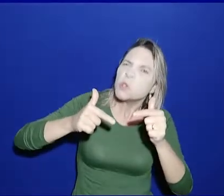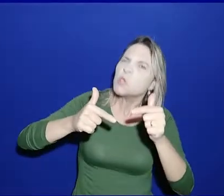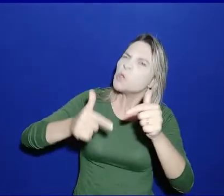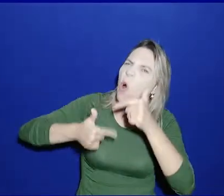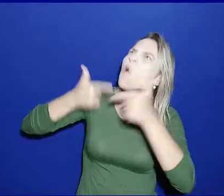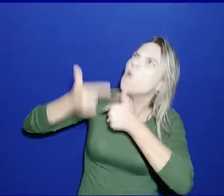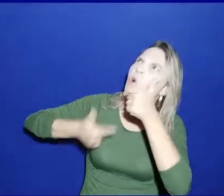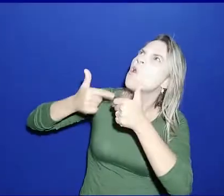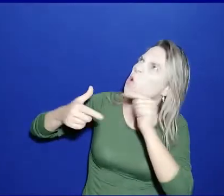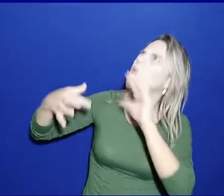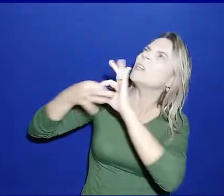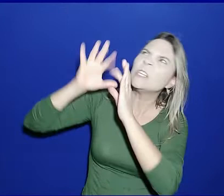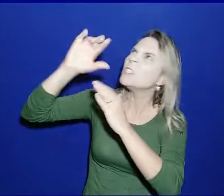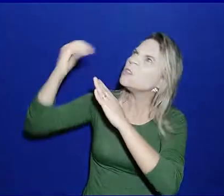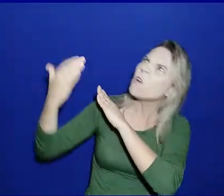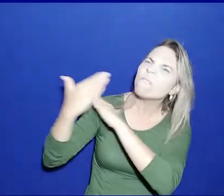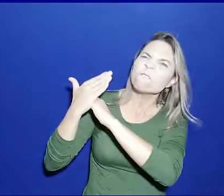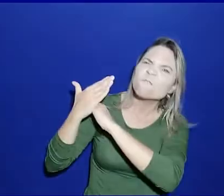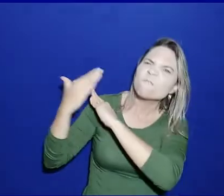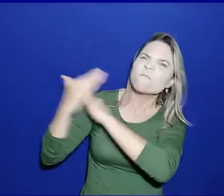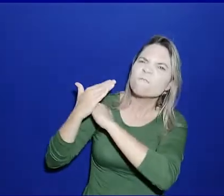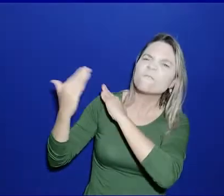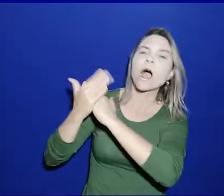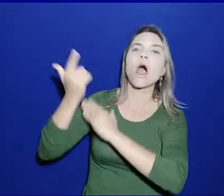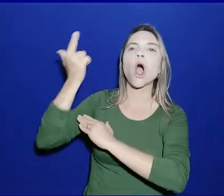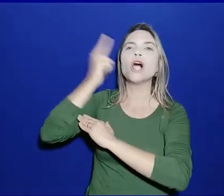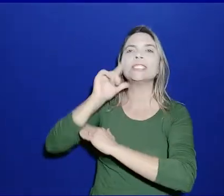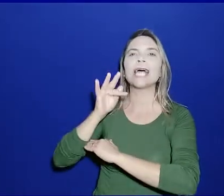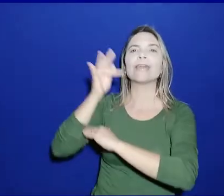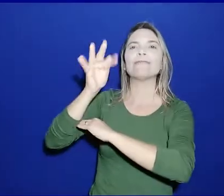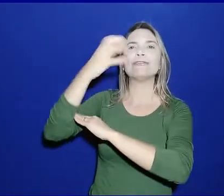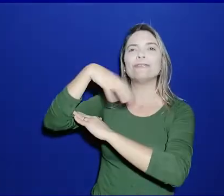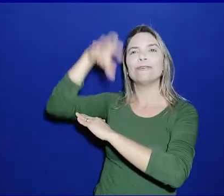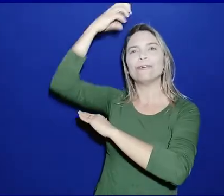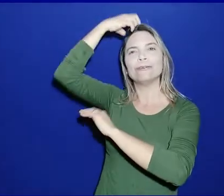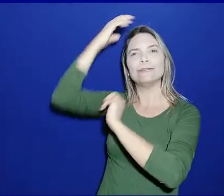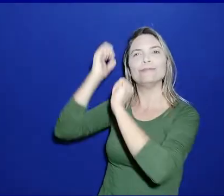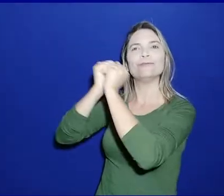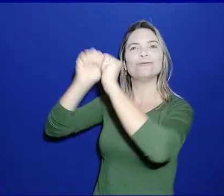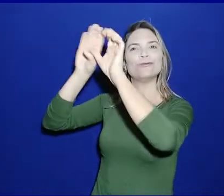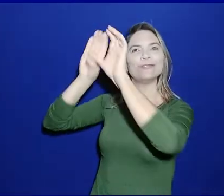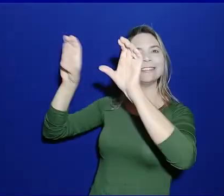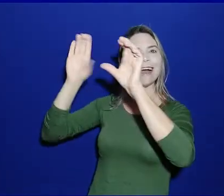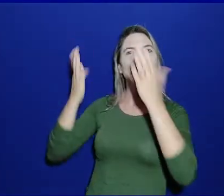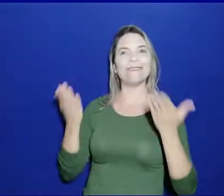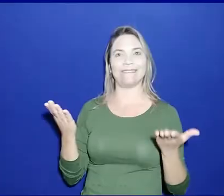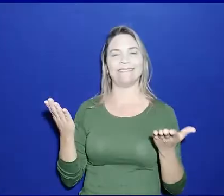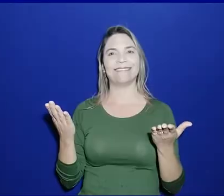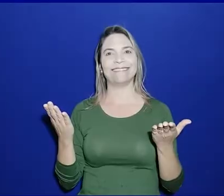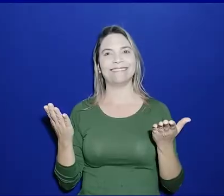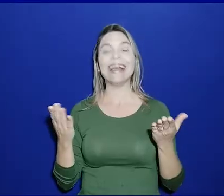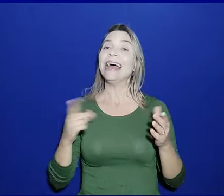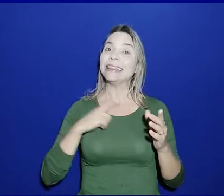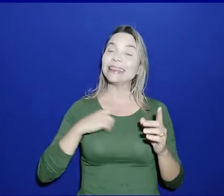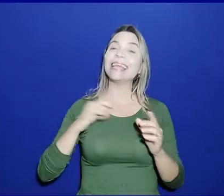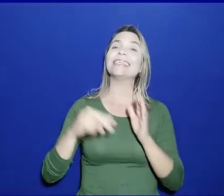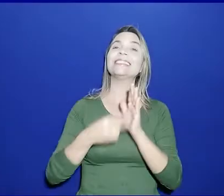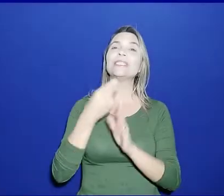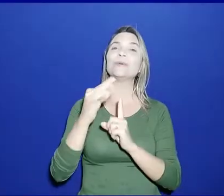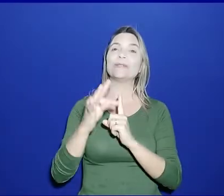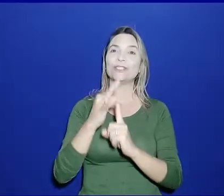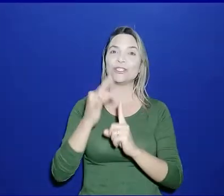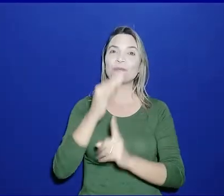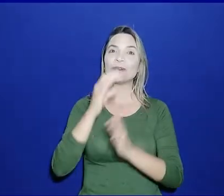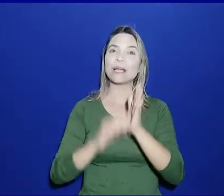ele reinaremos. O apóstolo Paulo diz algo semelhante aqui mesmo nessa segunda carta a Timóteo, no